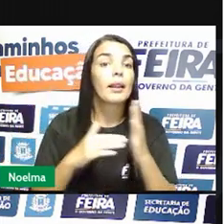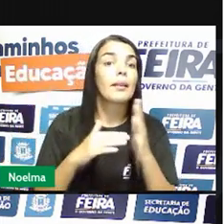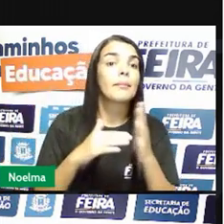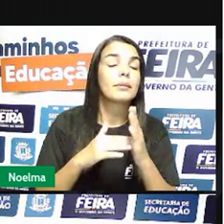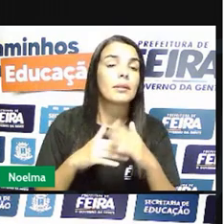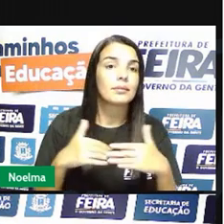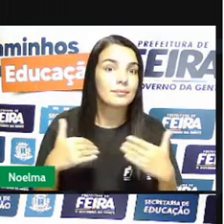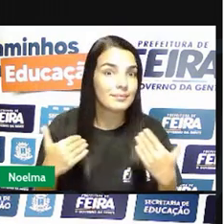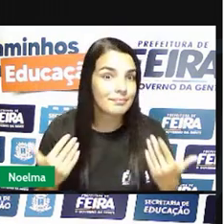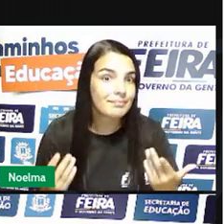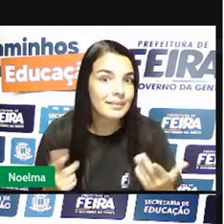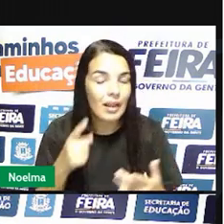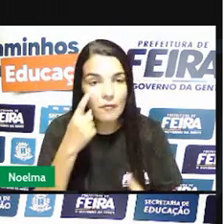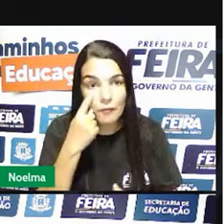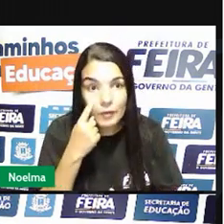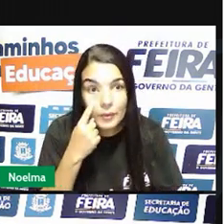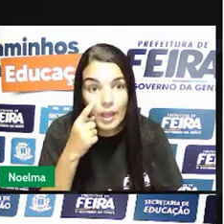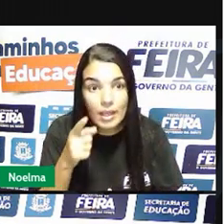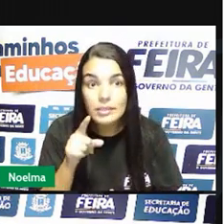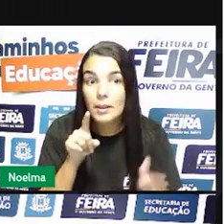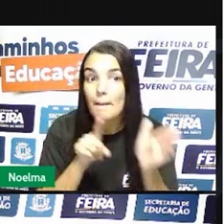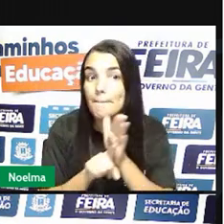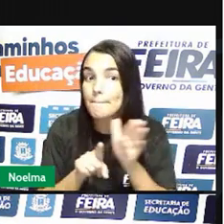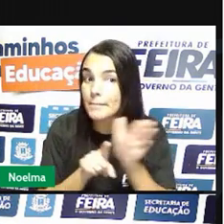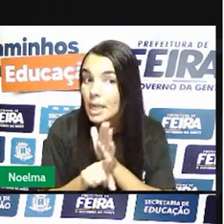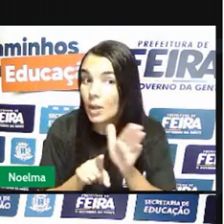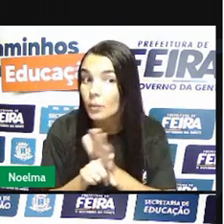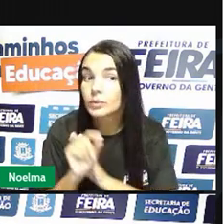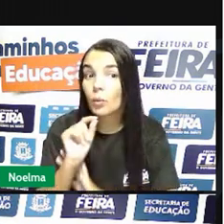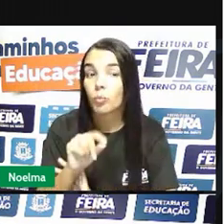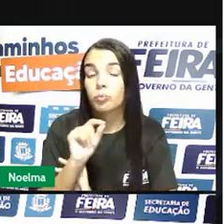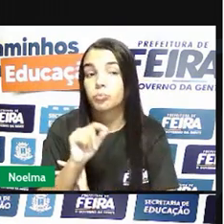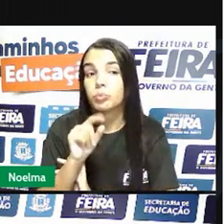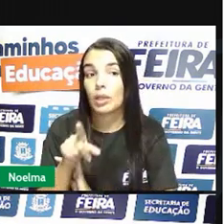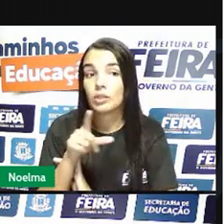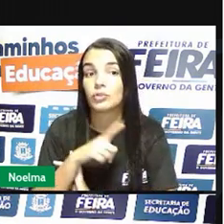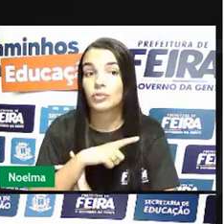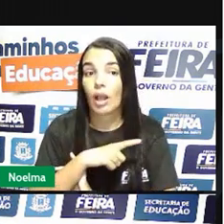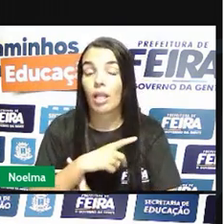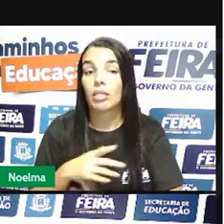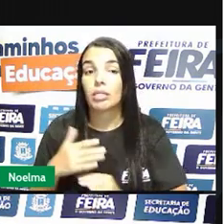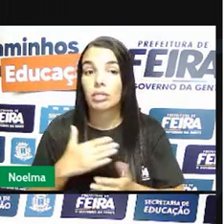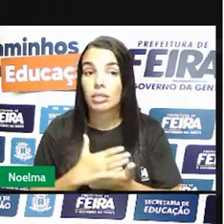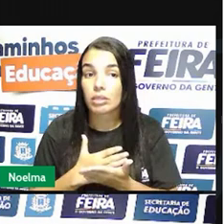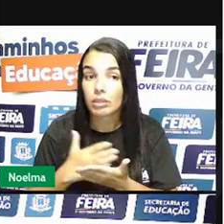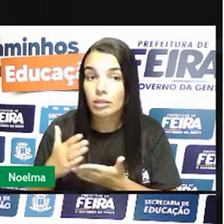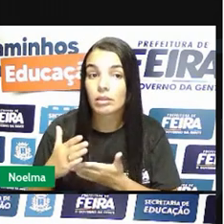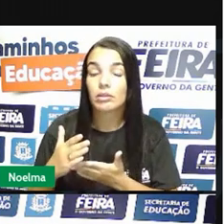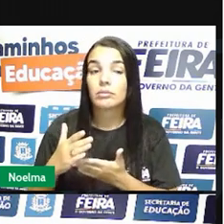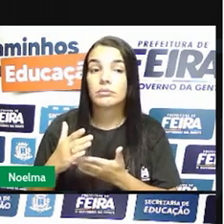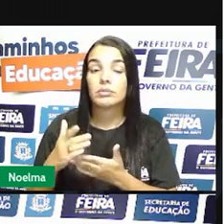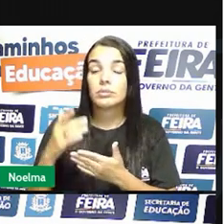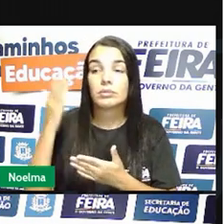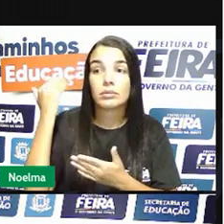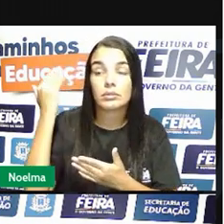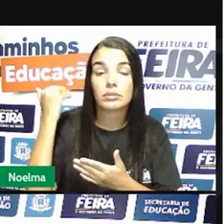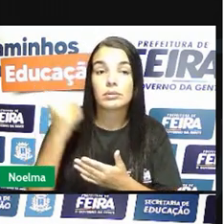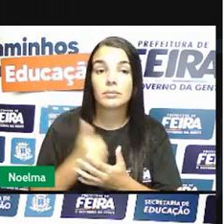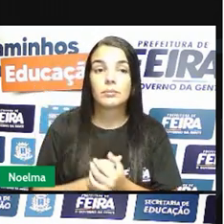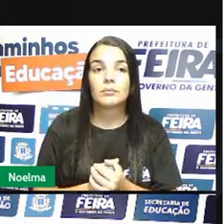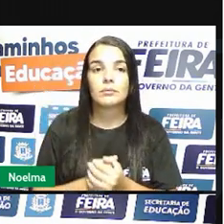essa pergunta aí, ela já vem lá na introdução, já vem falando sobre isso. Argumento